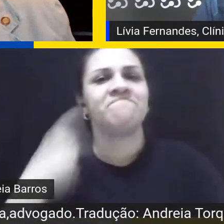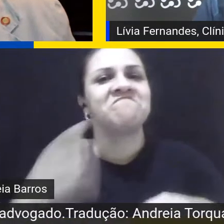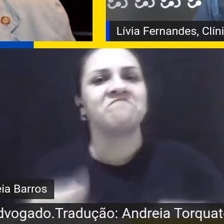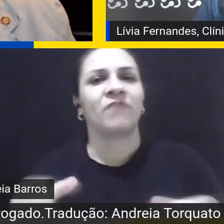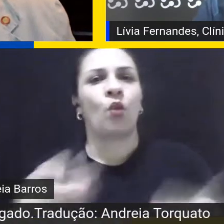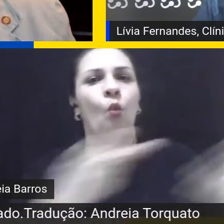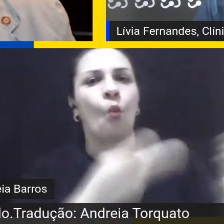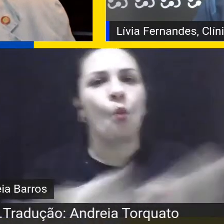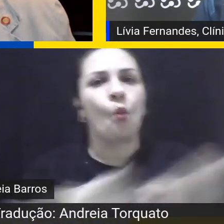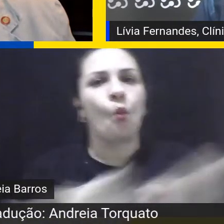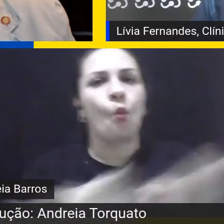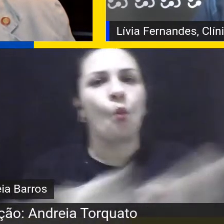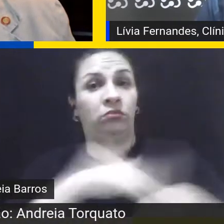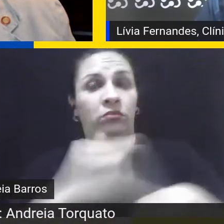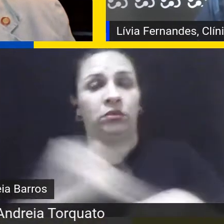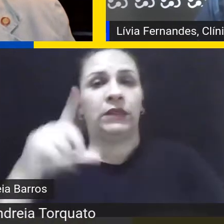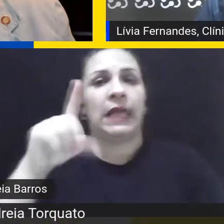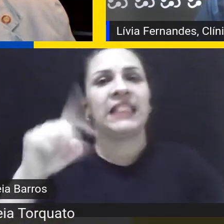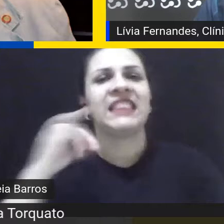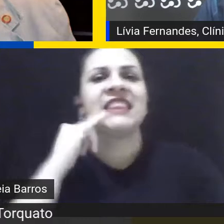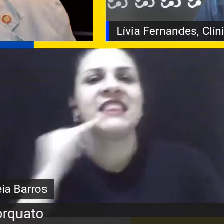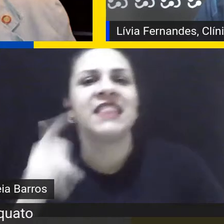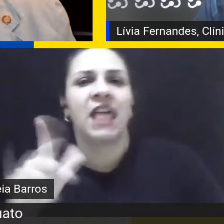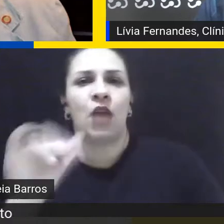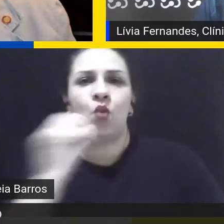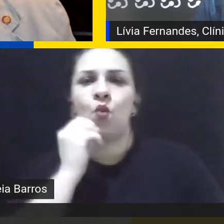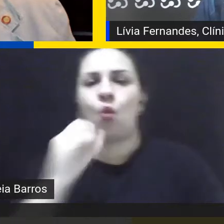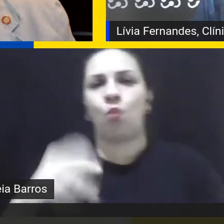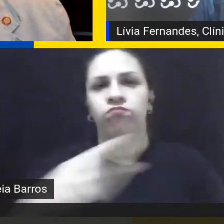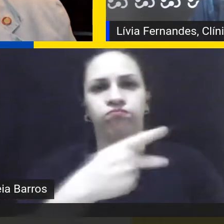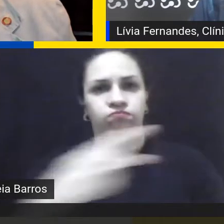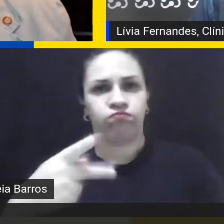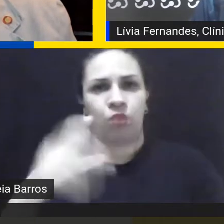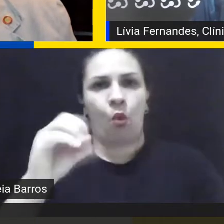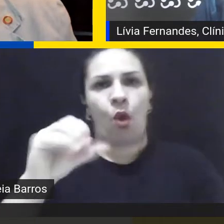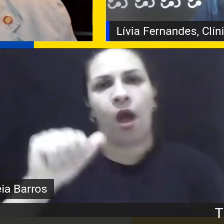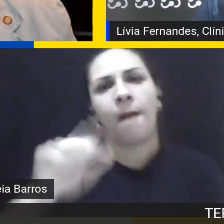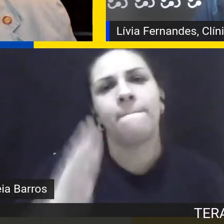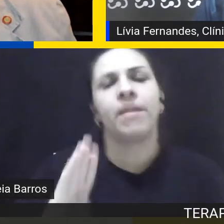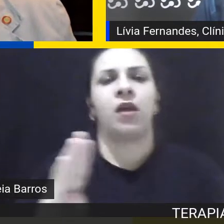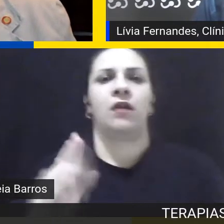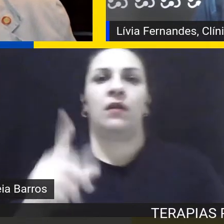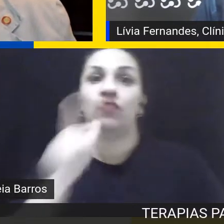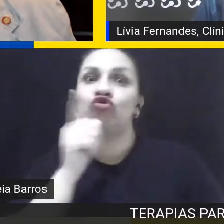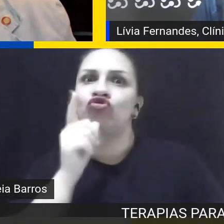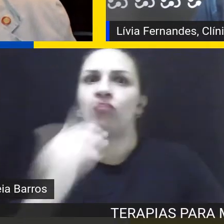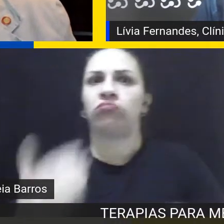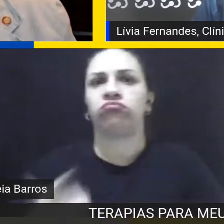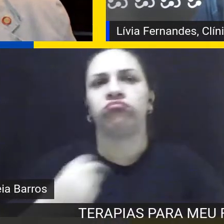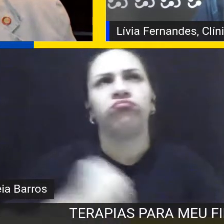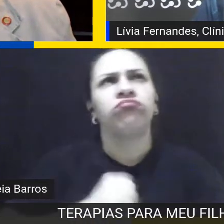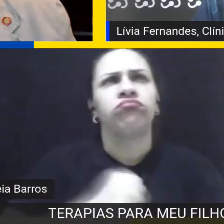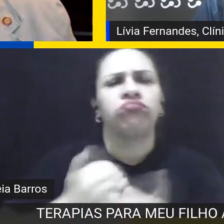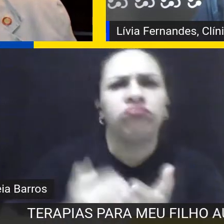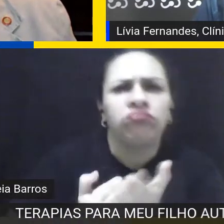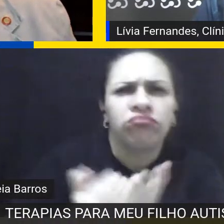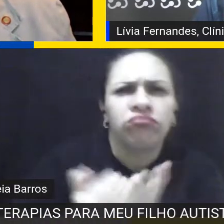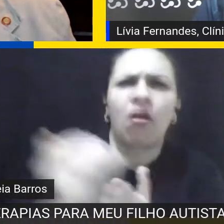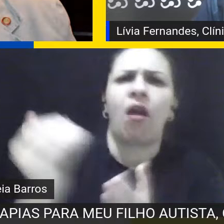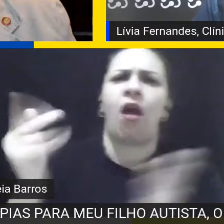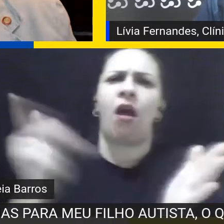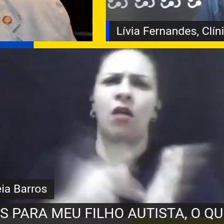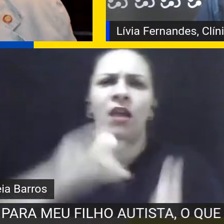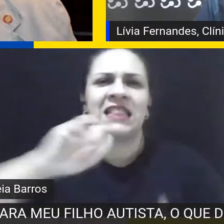doutor Délio, que é o presidente da OAB-DF, e estamos na gestão desde o dia 10 de julho. Fizemos um ano